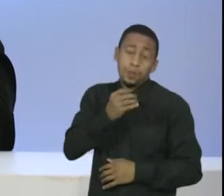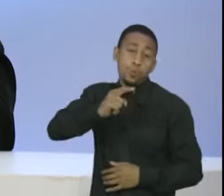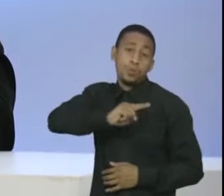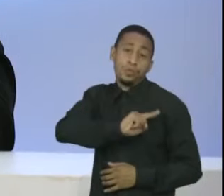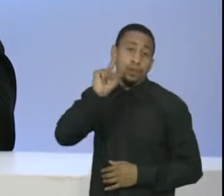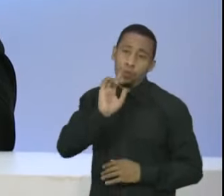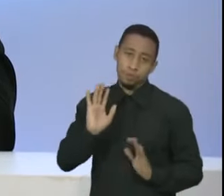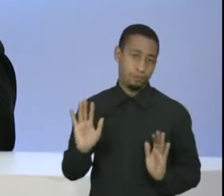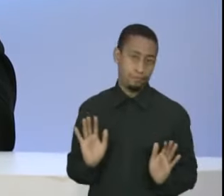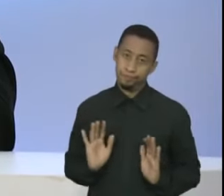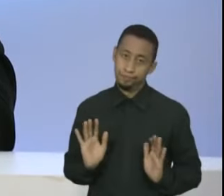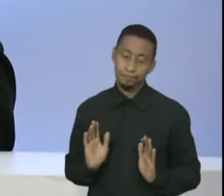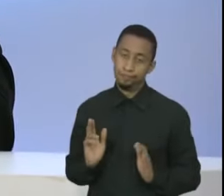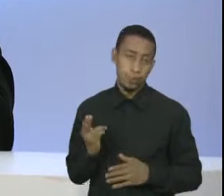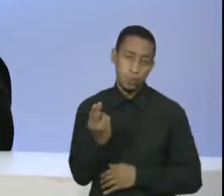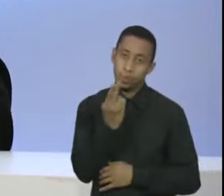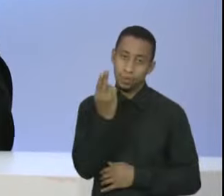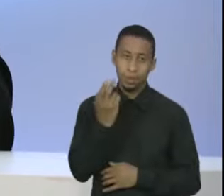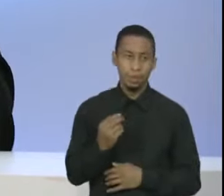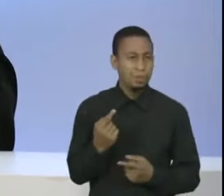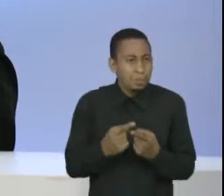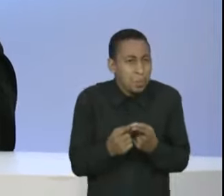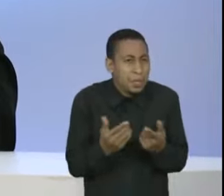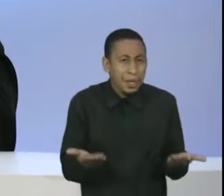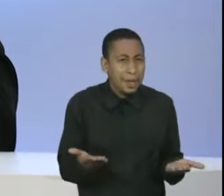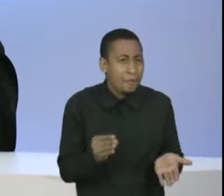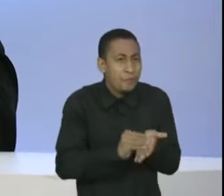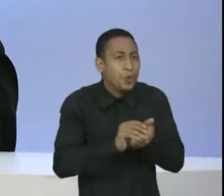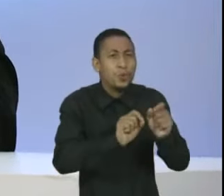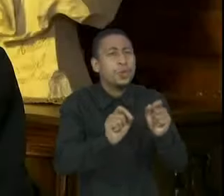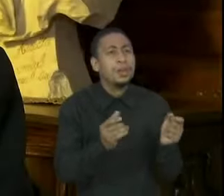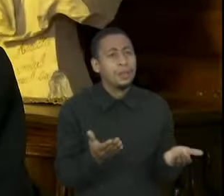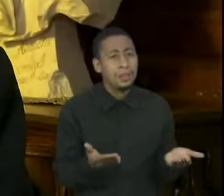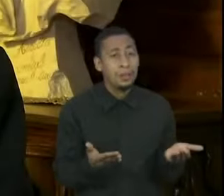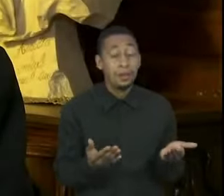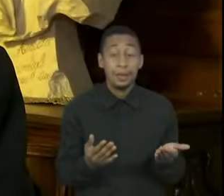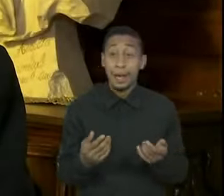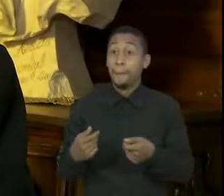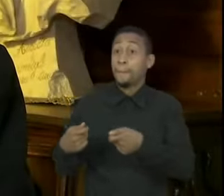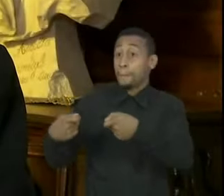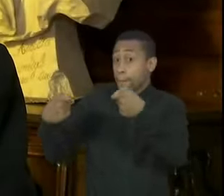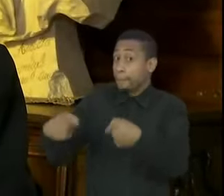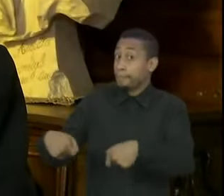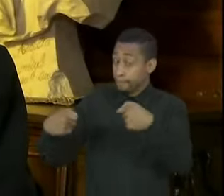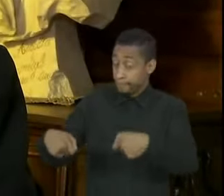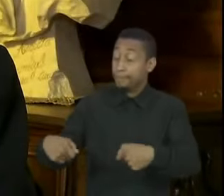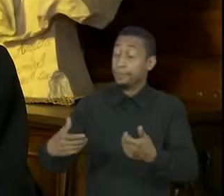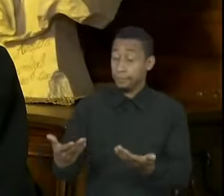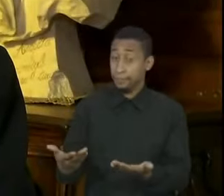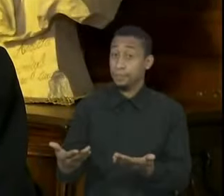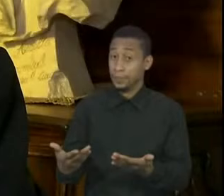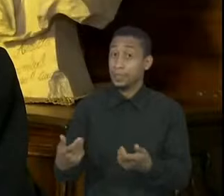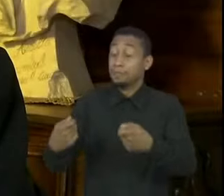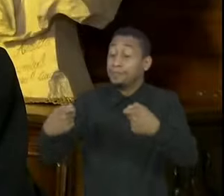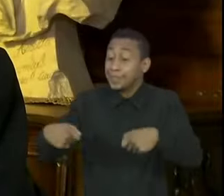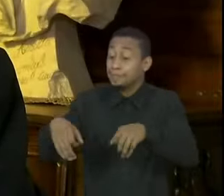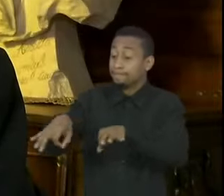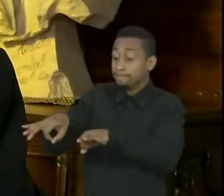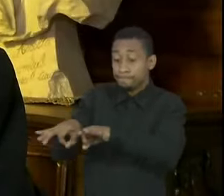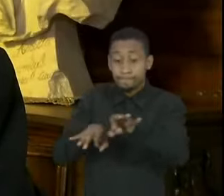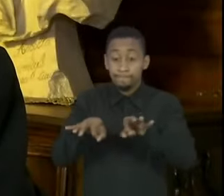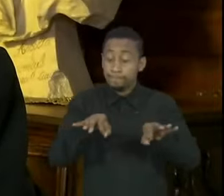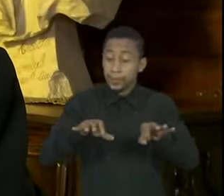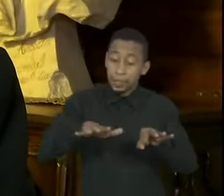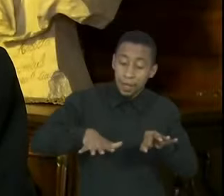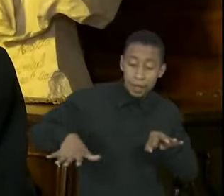é porque se suficiente acha que falta é preciso haver é preciso